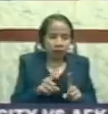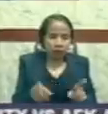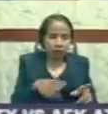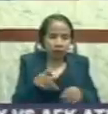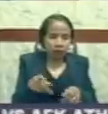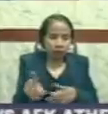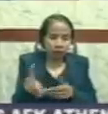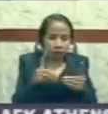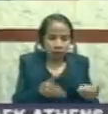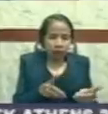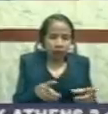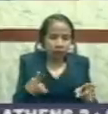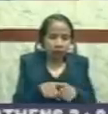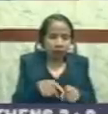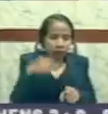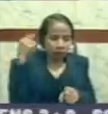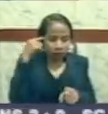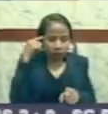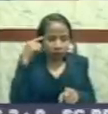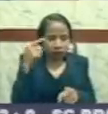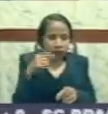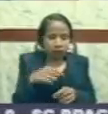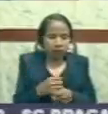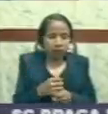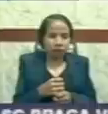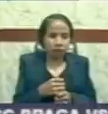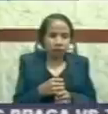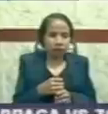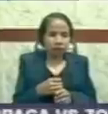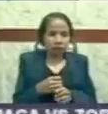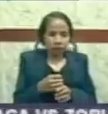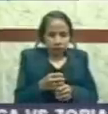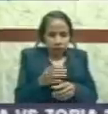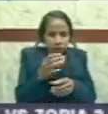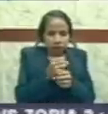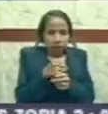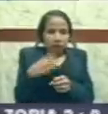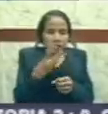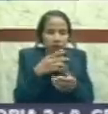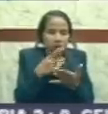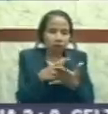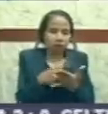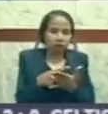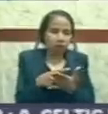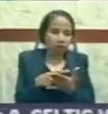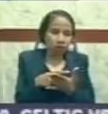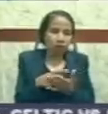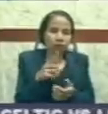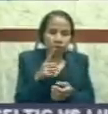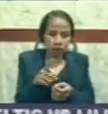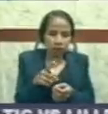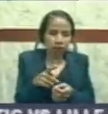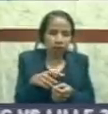implementador, maka ansa governo, quando defende uma catagran receita e tenha proposta, claro que ita